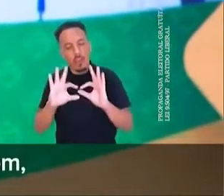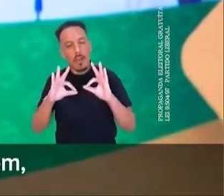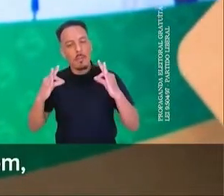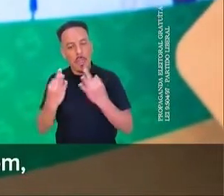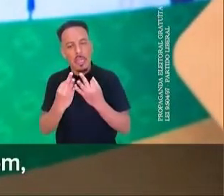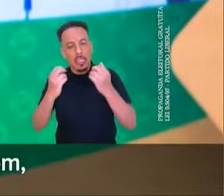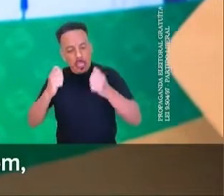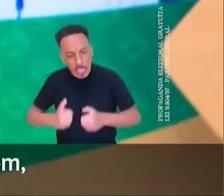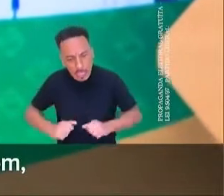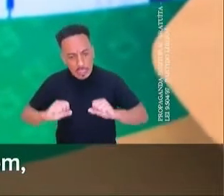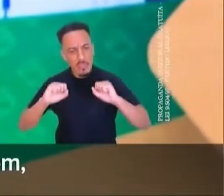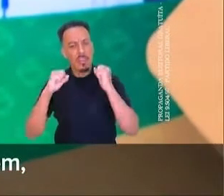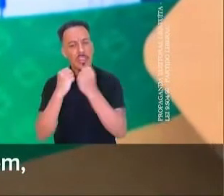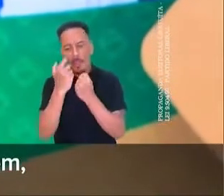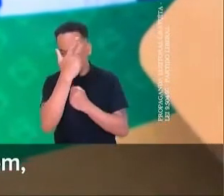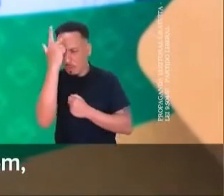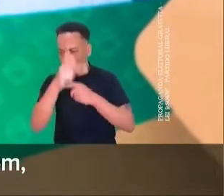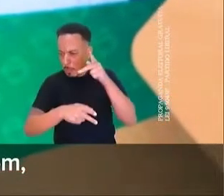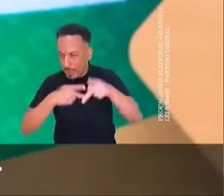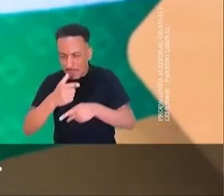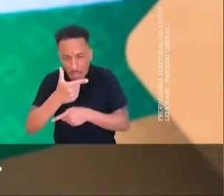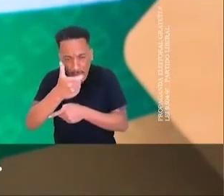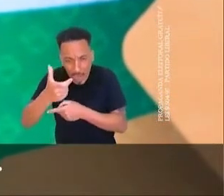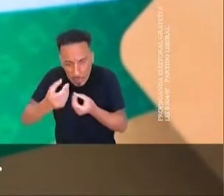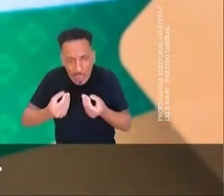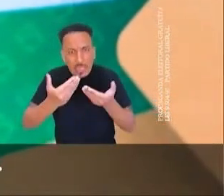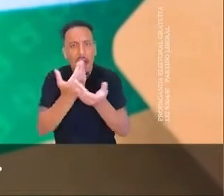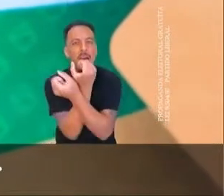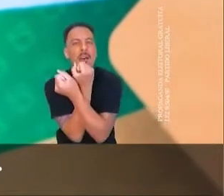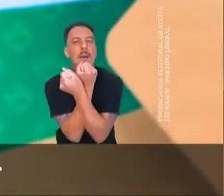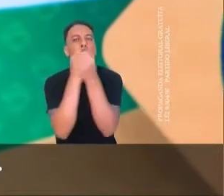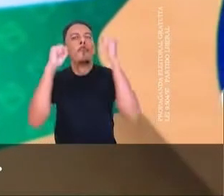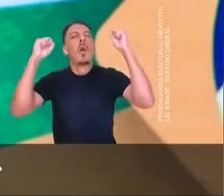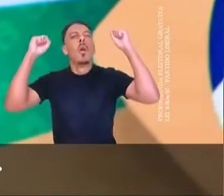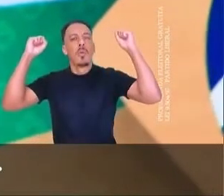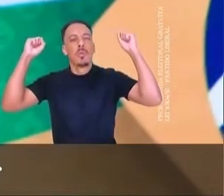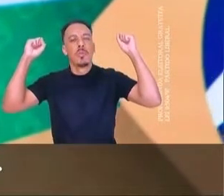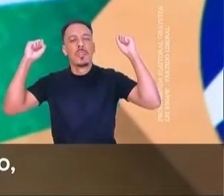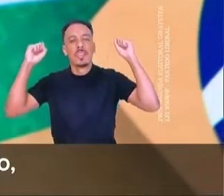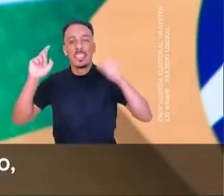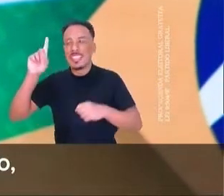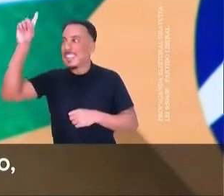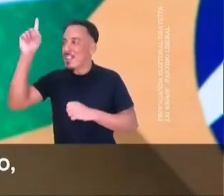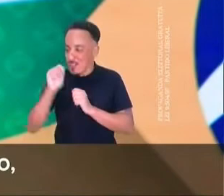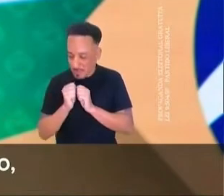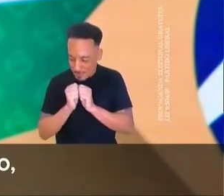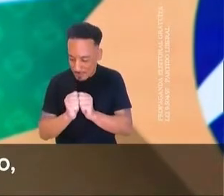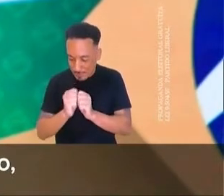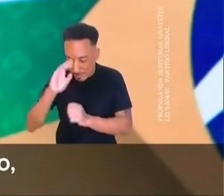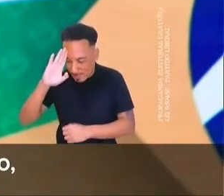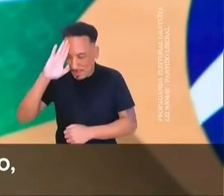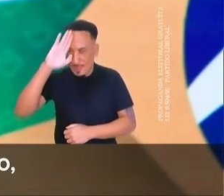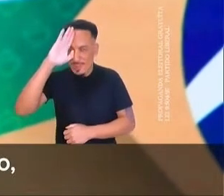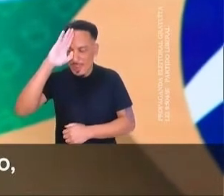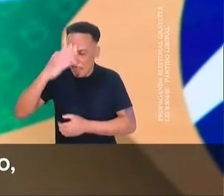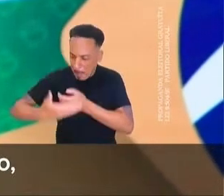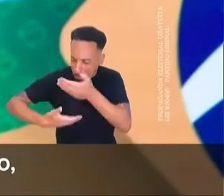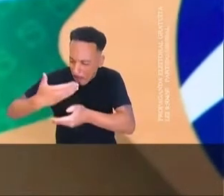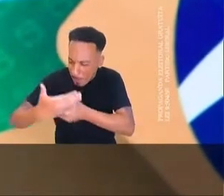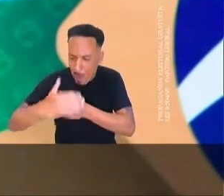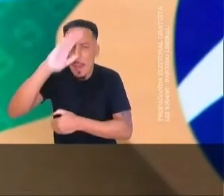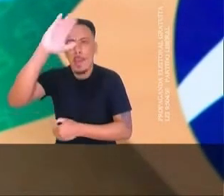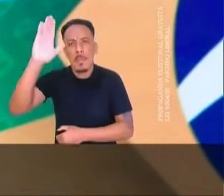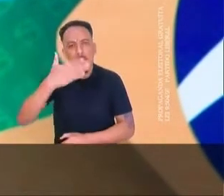família e da legítima defesa por armas ao cidadão de bem, pois um povo armado jamais será escravizado. Guiados por Deus e com o presidente